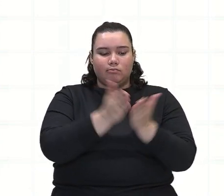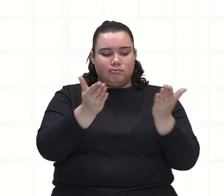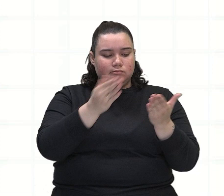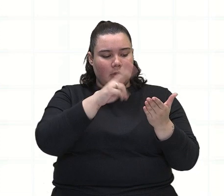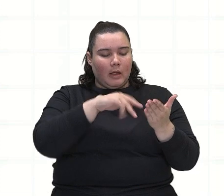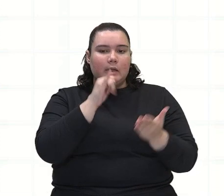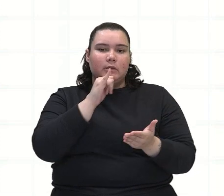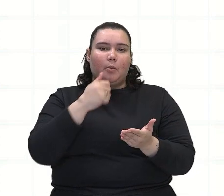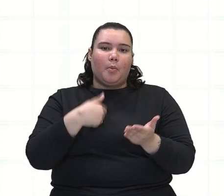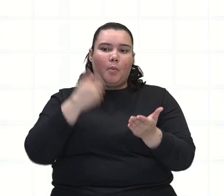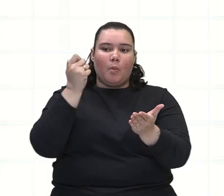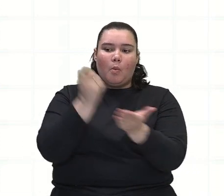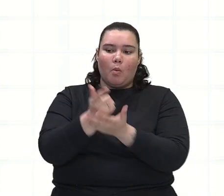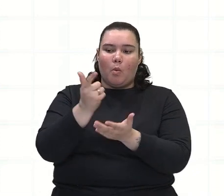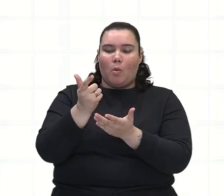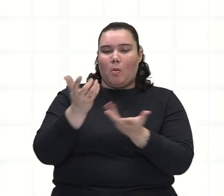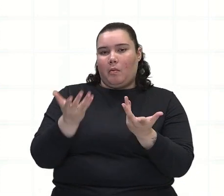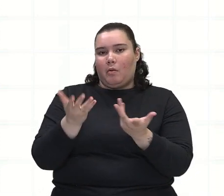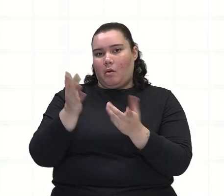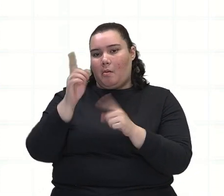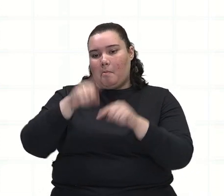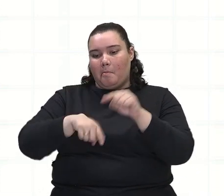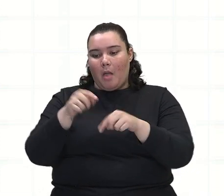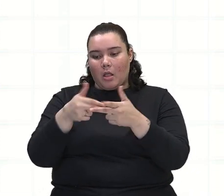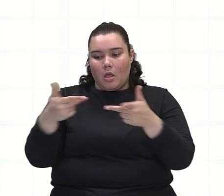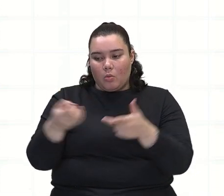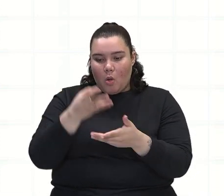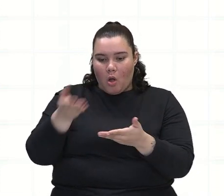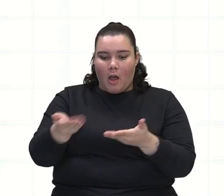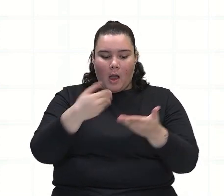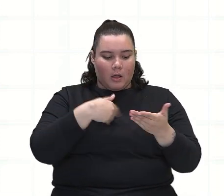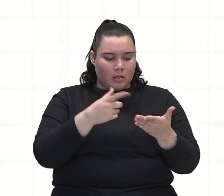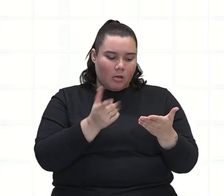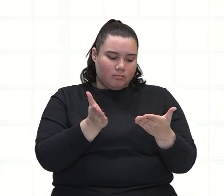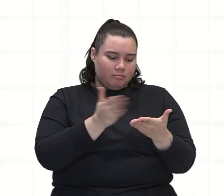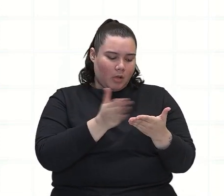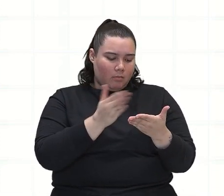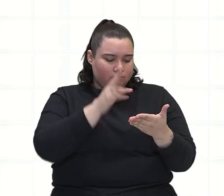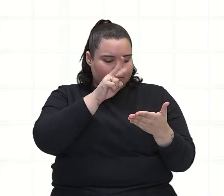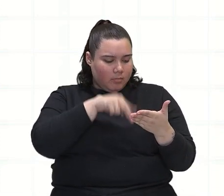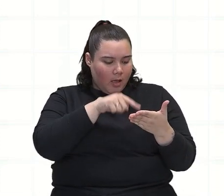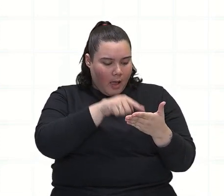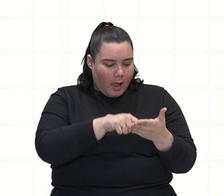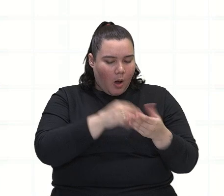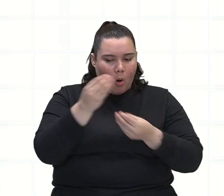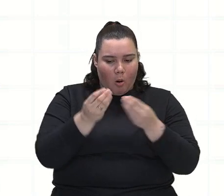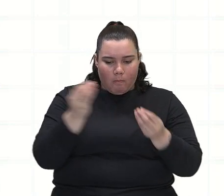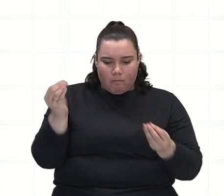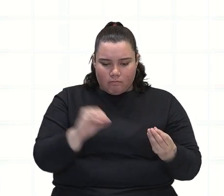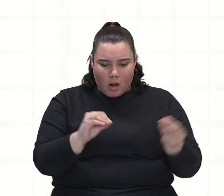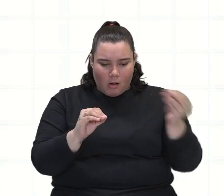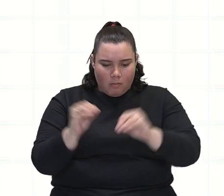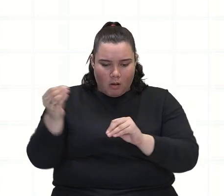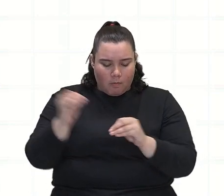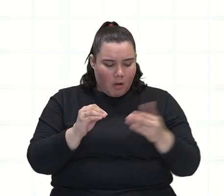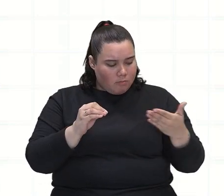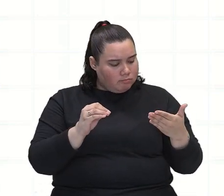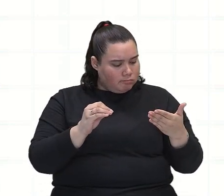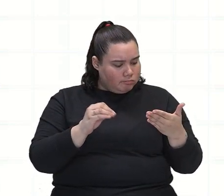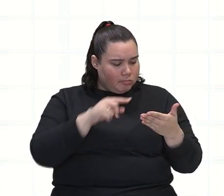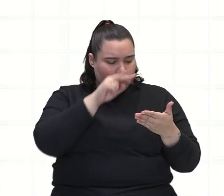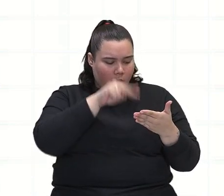um equipamento, vem com o manual de instrução, justamente para me orientar como operar